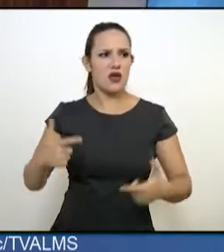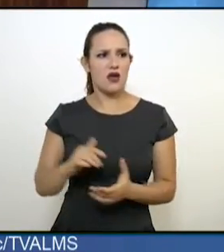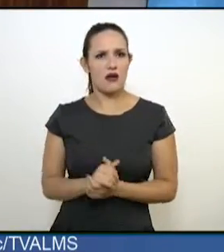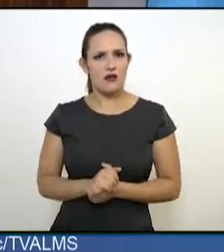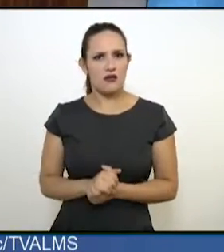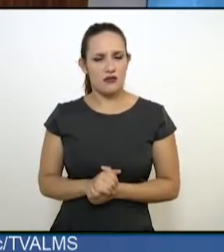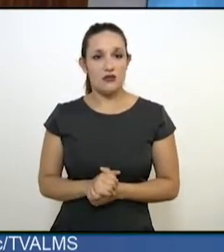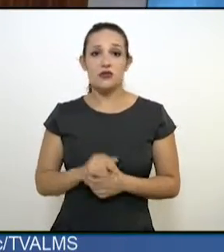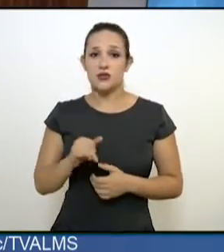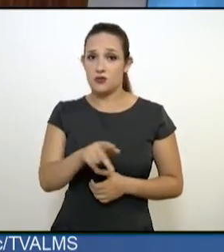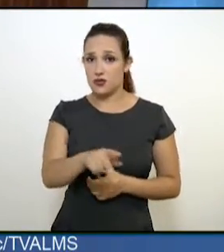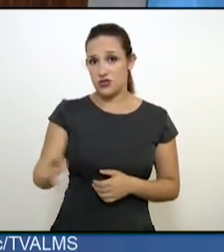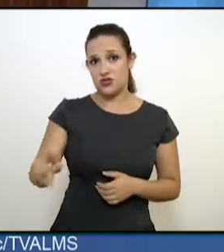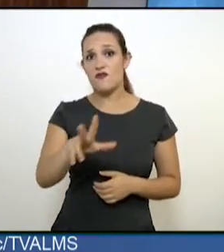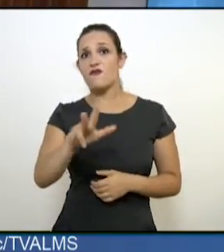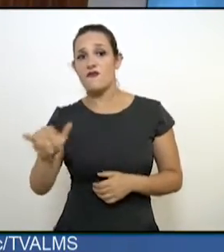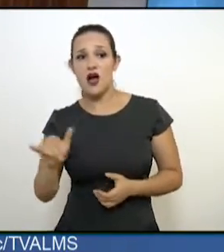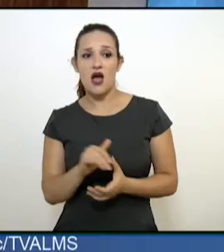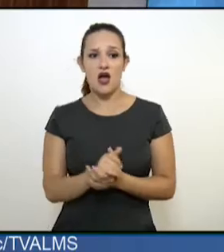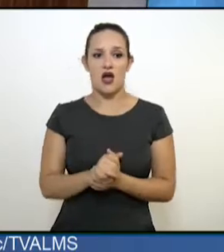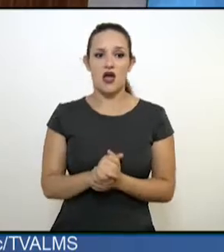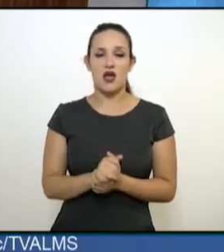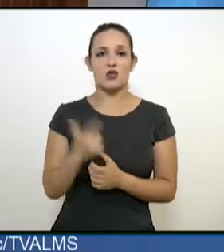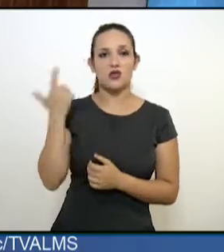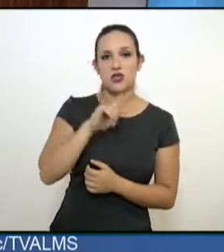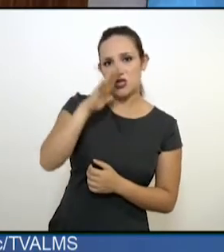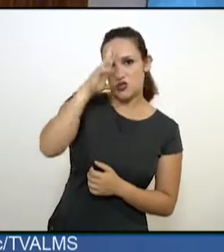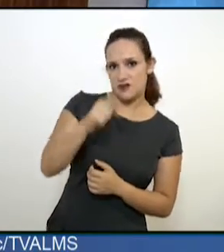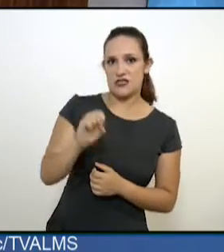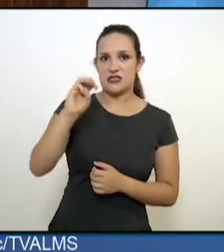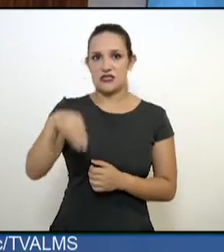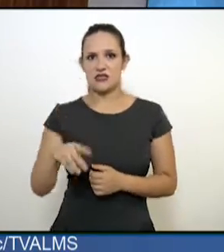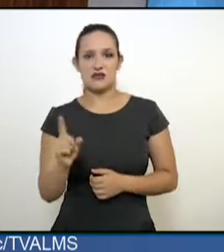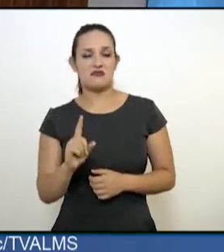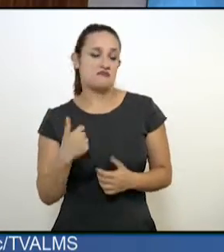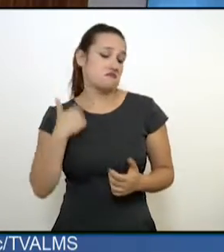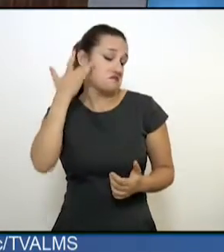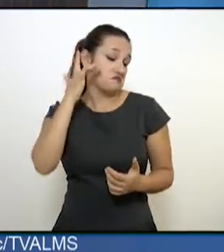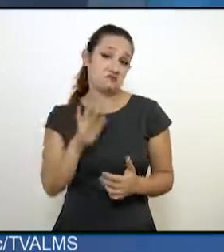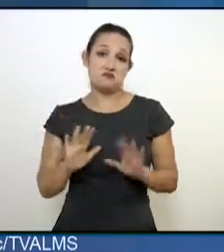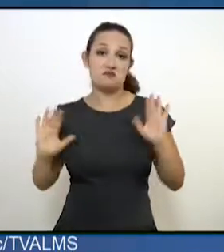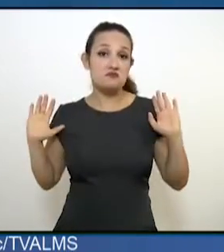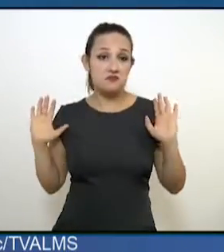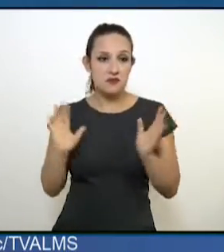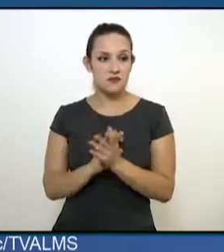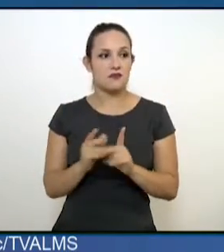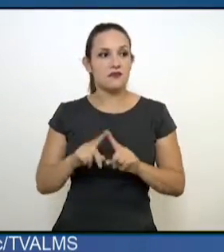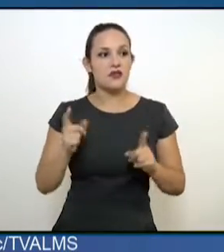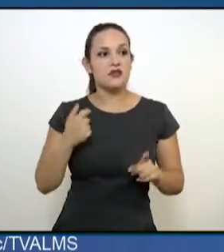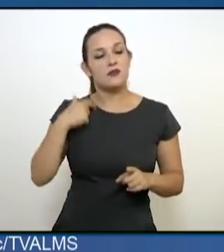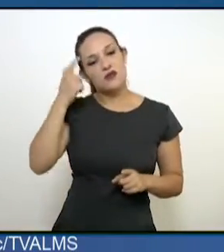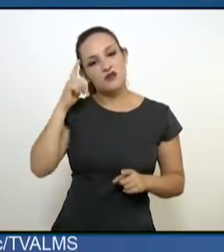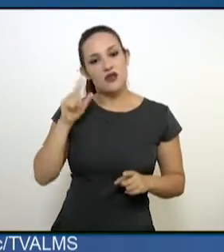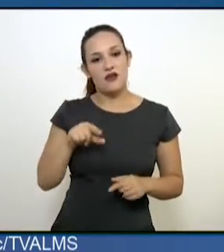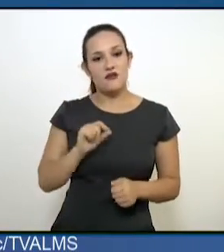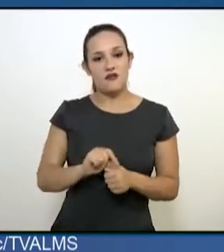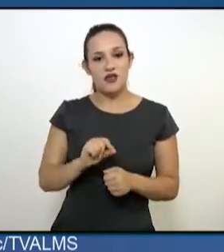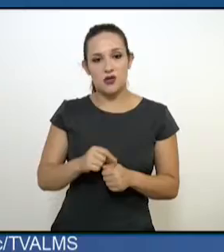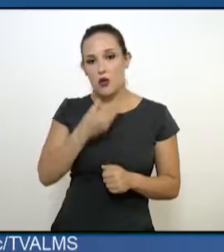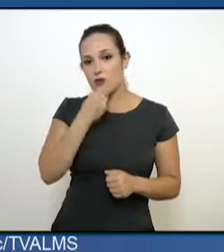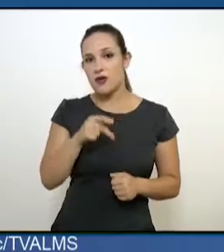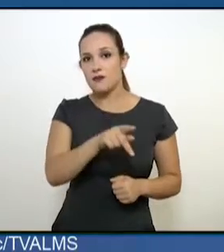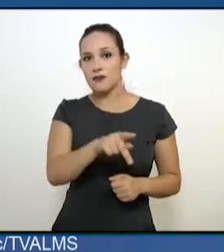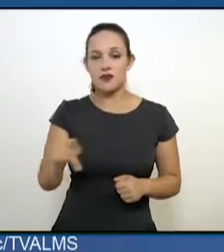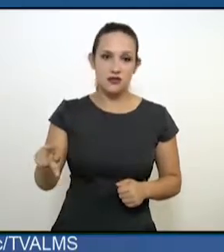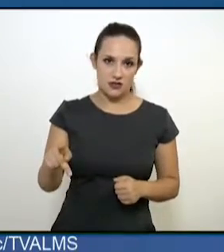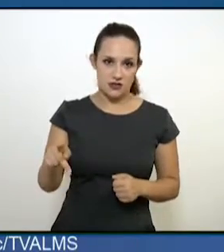o presidente vai acertar, se não vai acertar. Agora, eu só não acho que ele fez uma intervenção no Rio de Janeiro